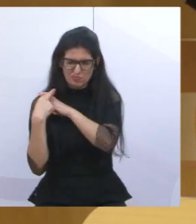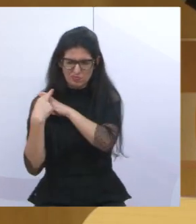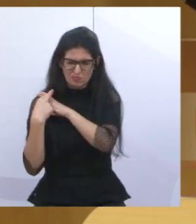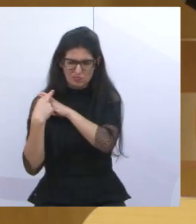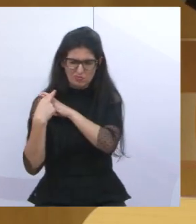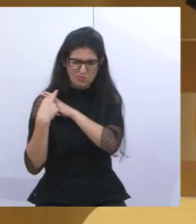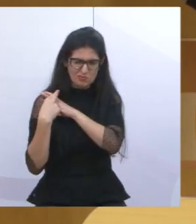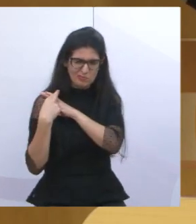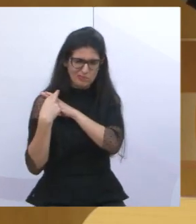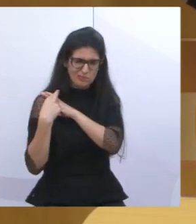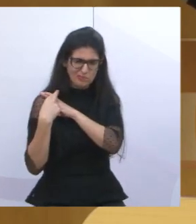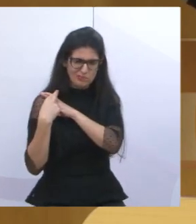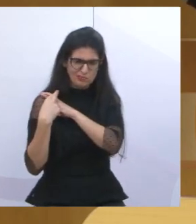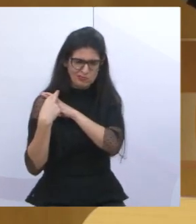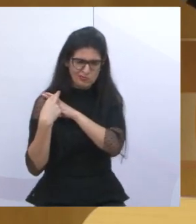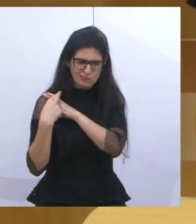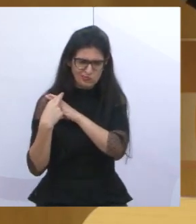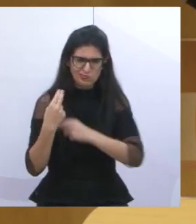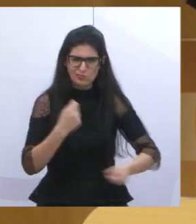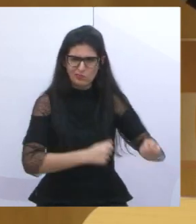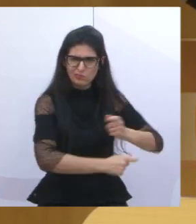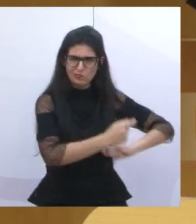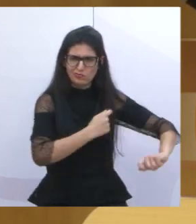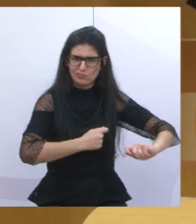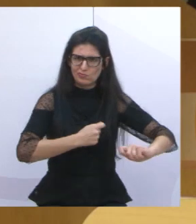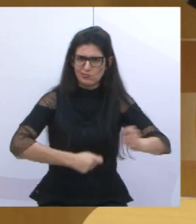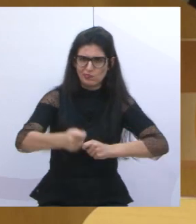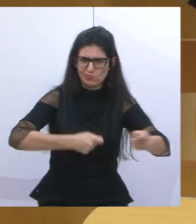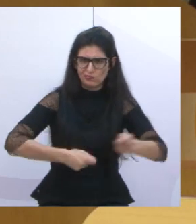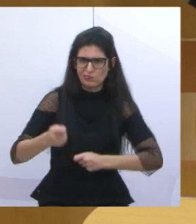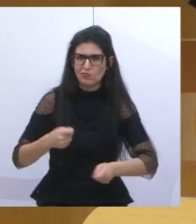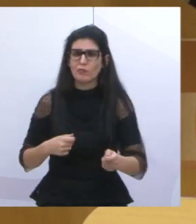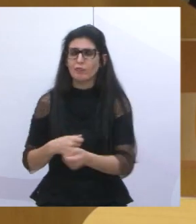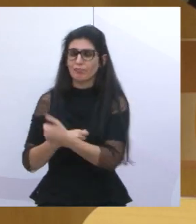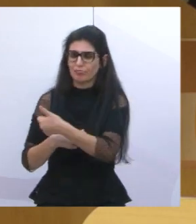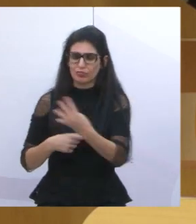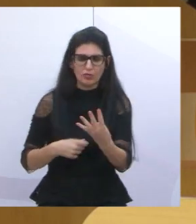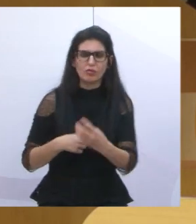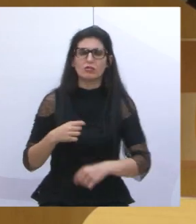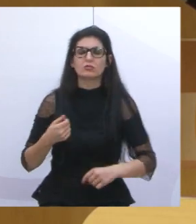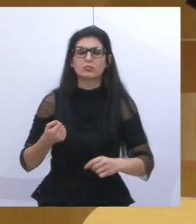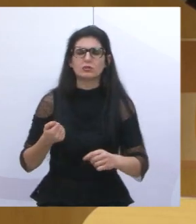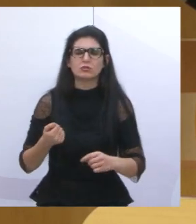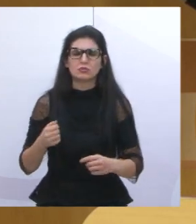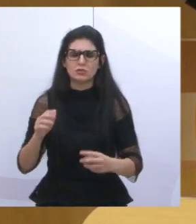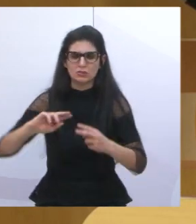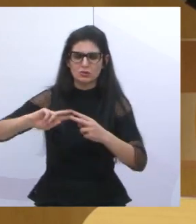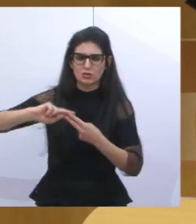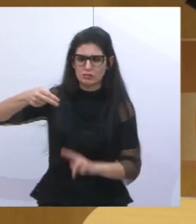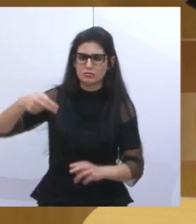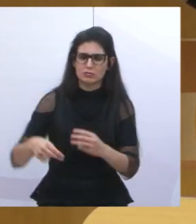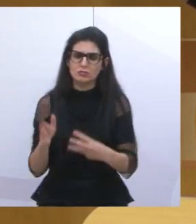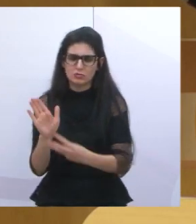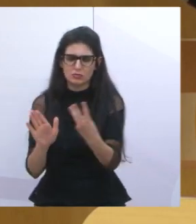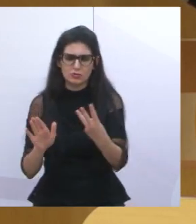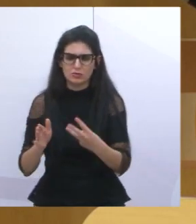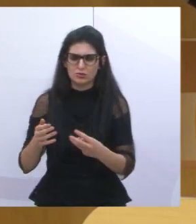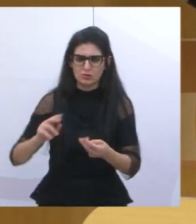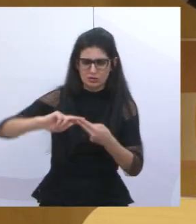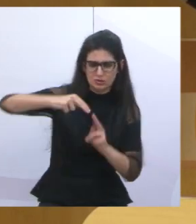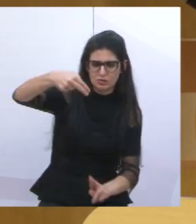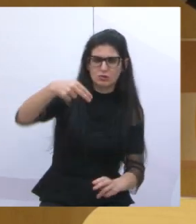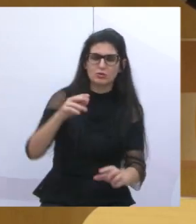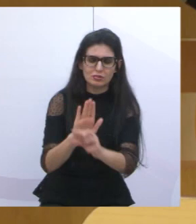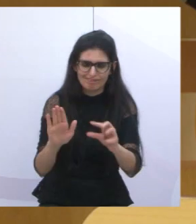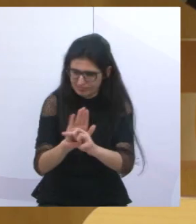Fiscal, atendendo ao disposto no artigo 14, parágrafo 3º, inciso 2º, deixando de promover